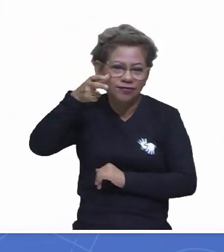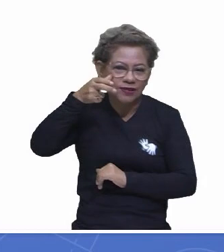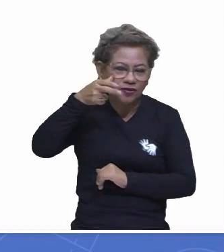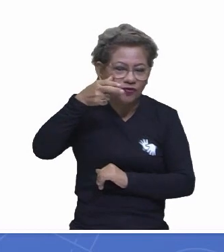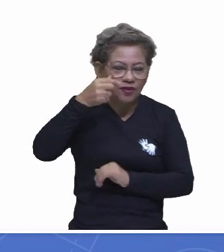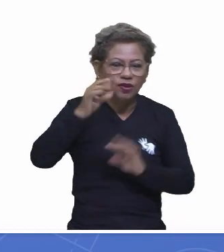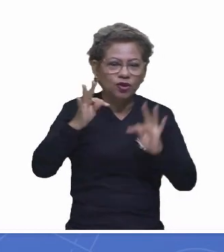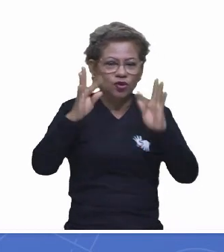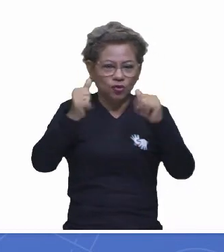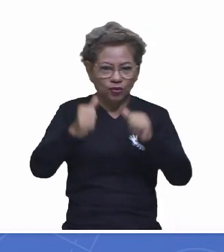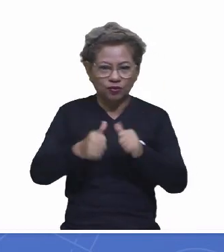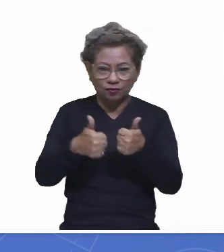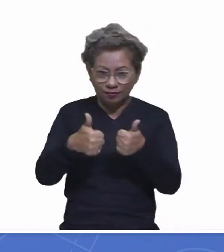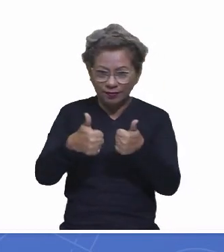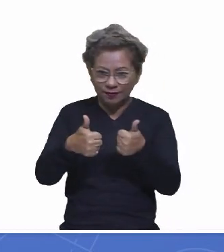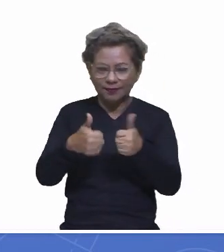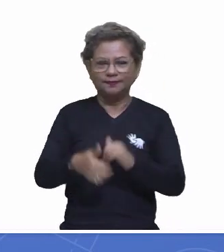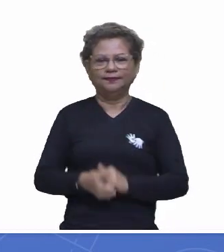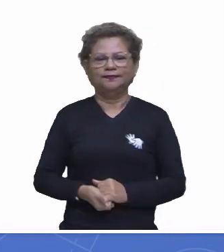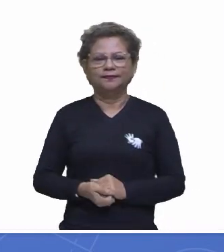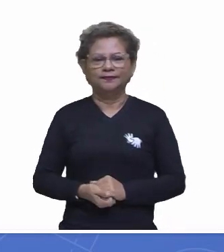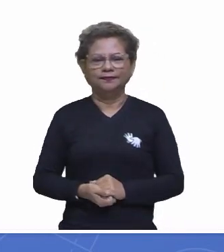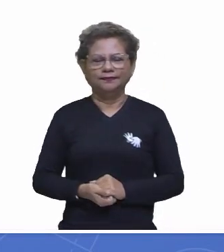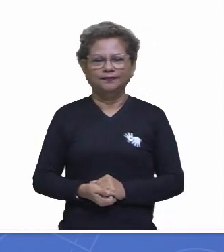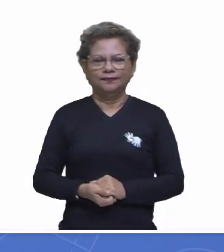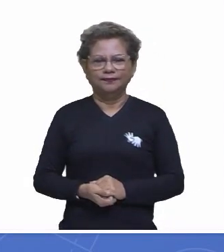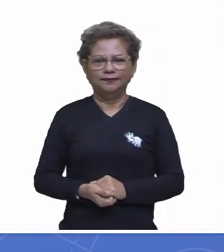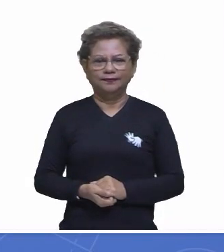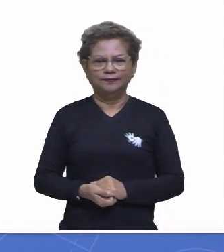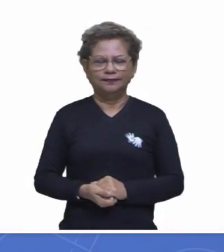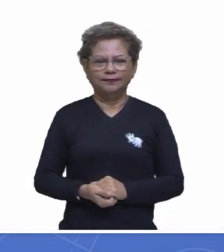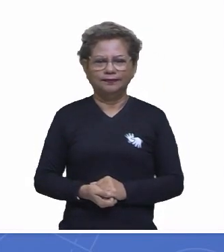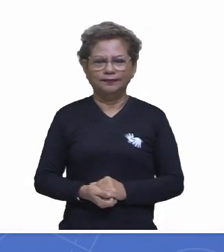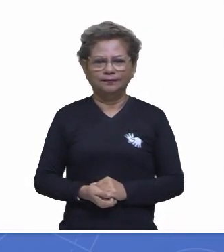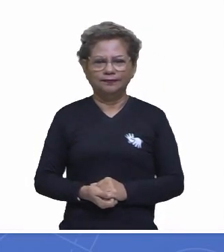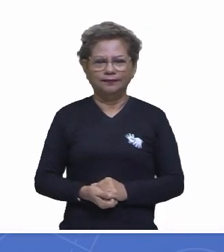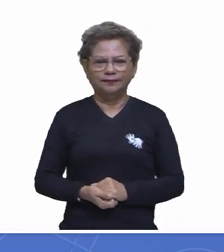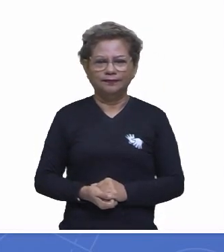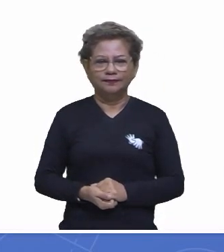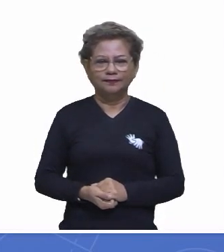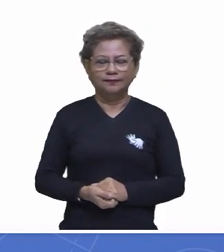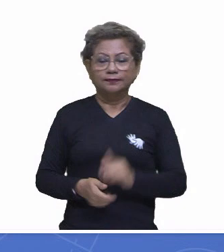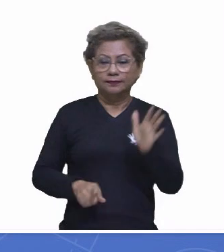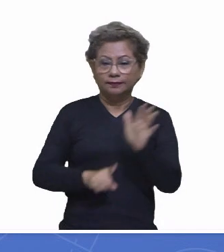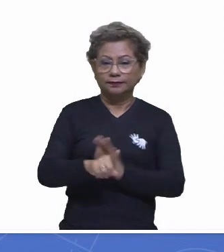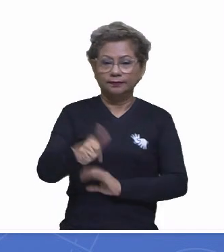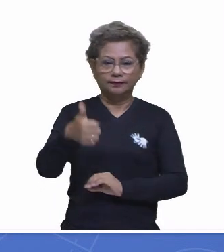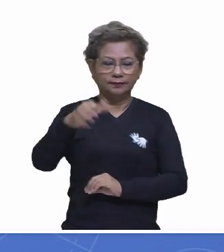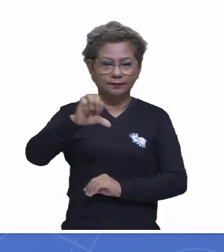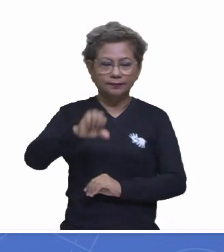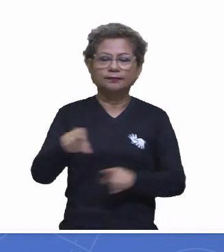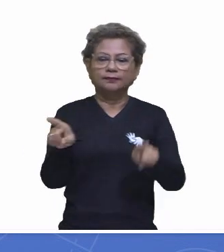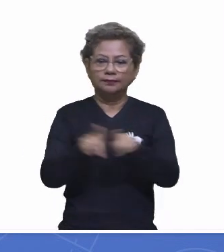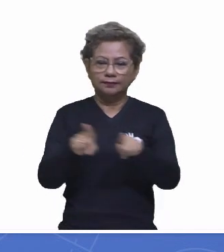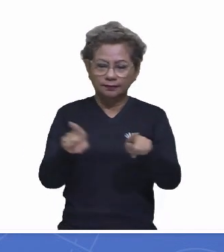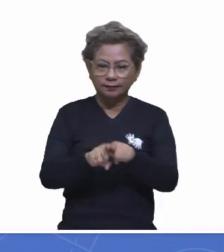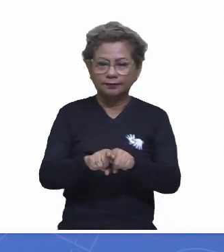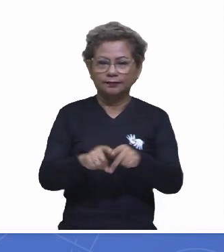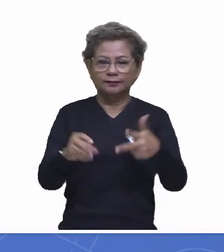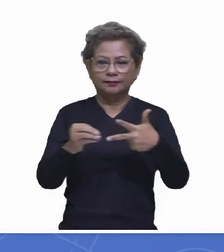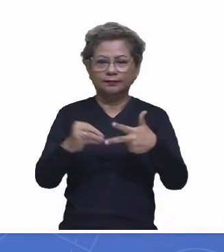descrição. Ok? Vamos à próxima questão. Questão agora de número 19, também do Enem de